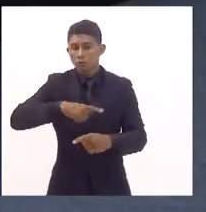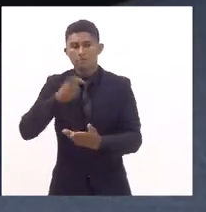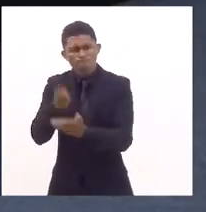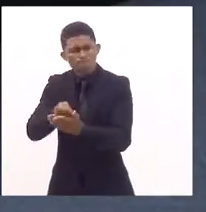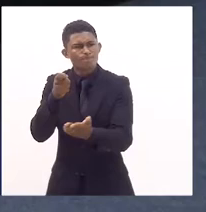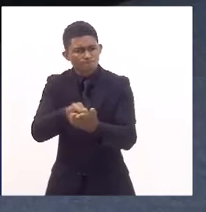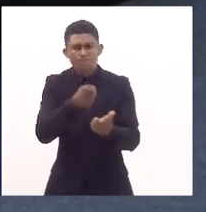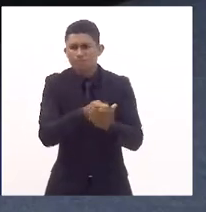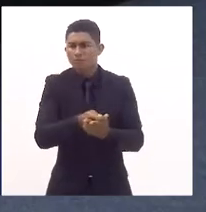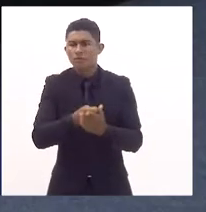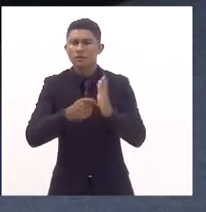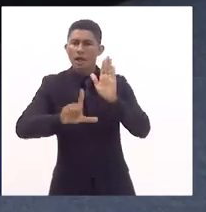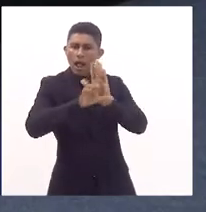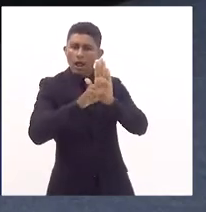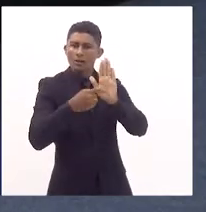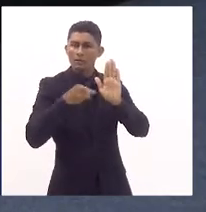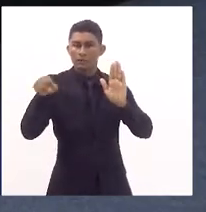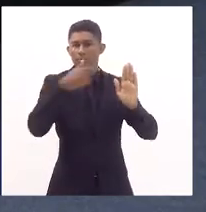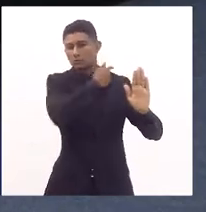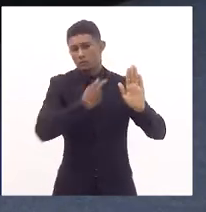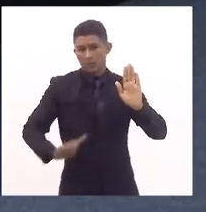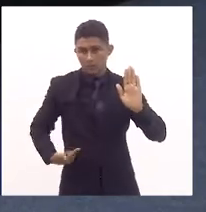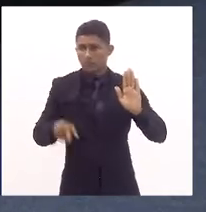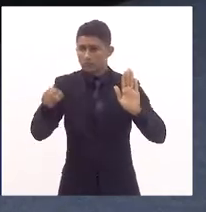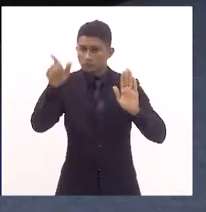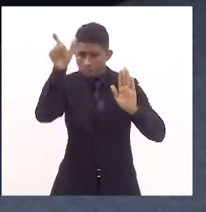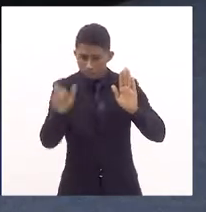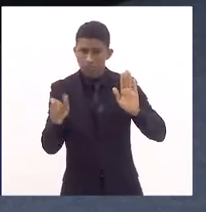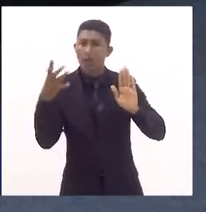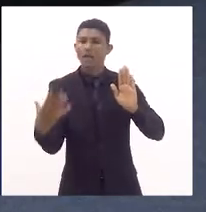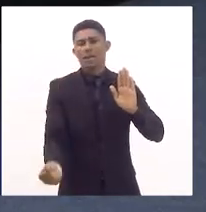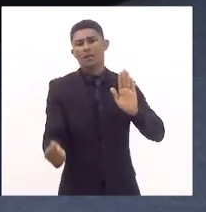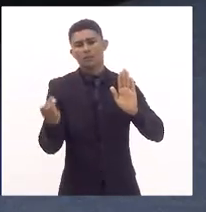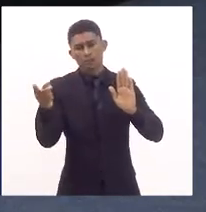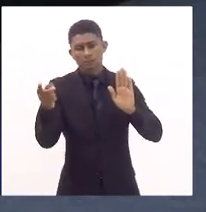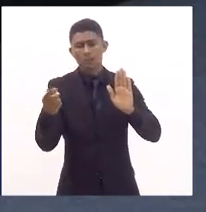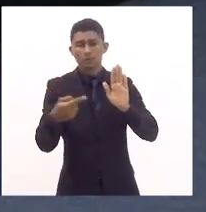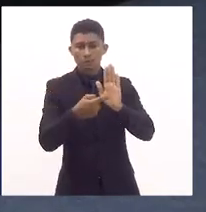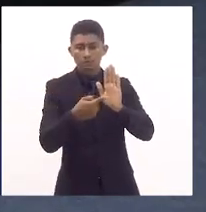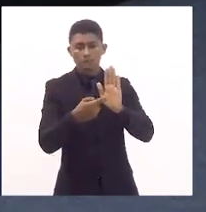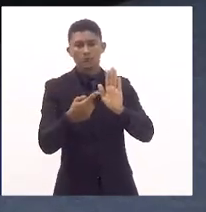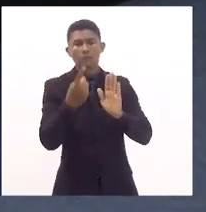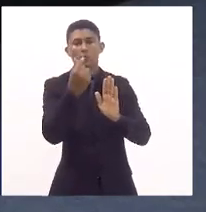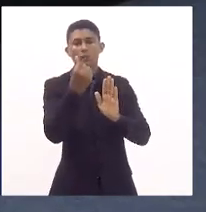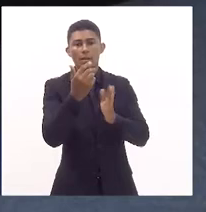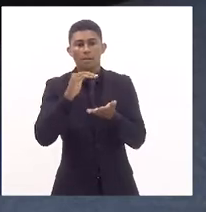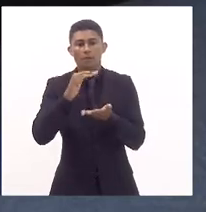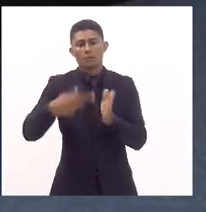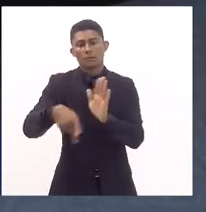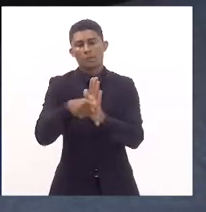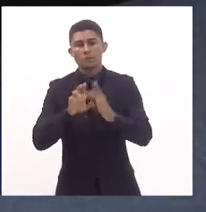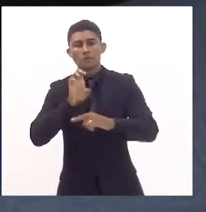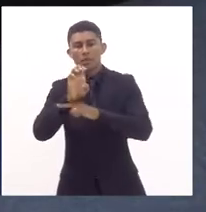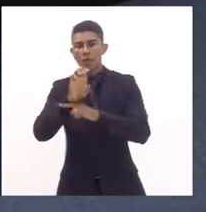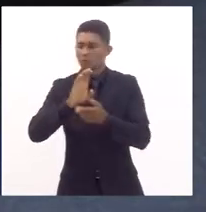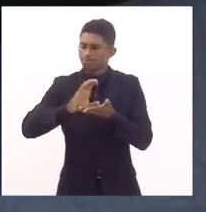seja sancionado, para que o governador possa, de fato, utilizar o orçamento do Estado para